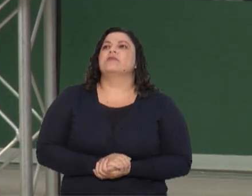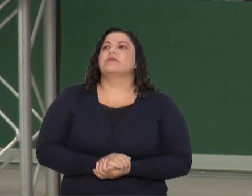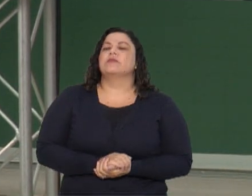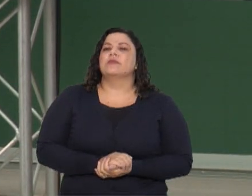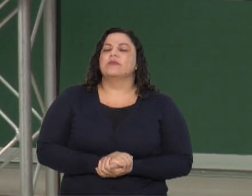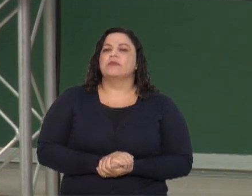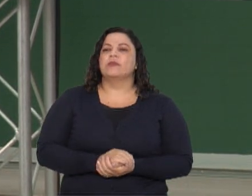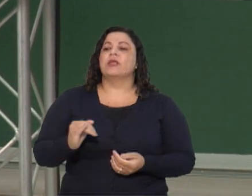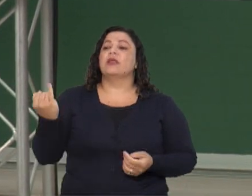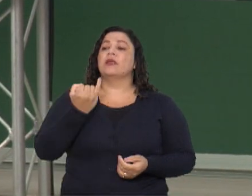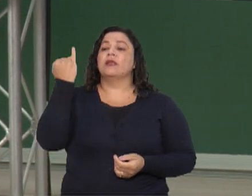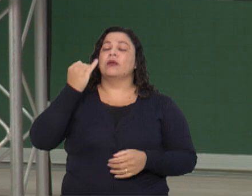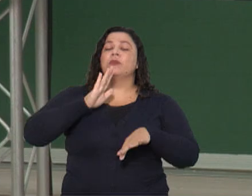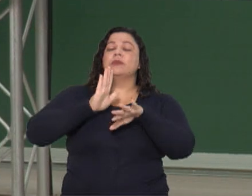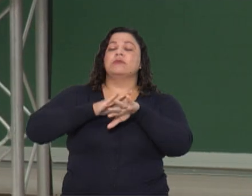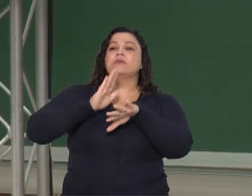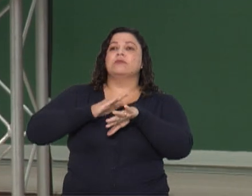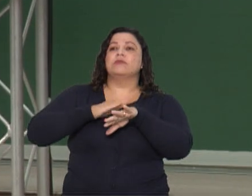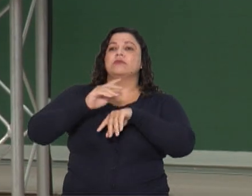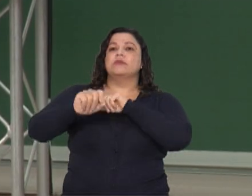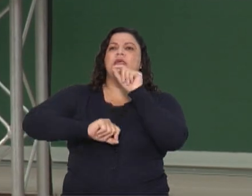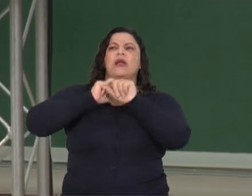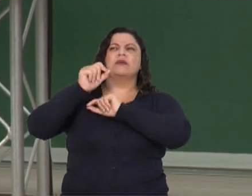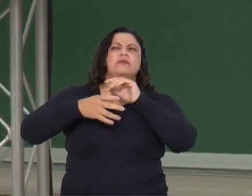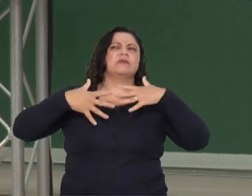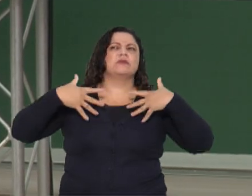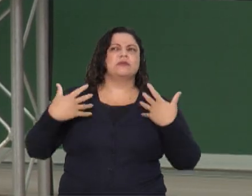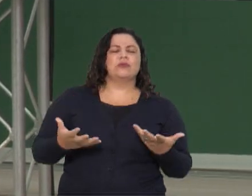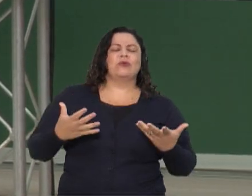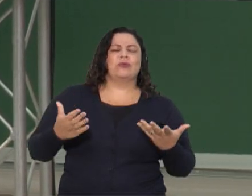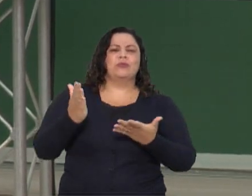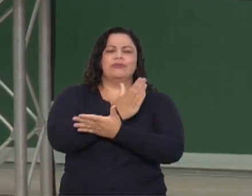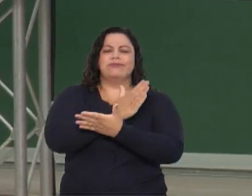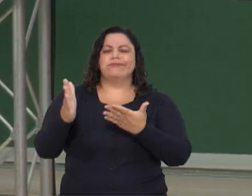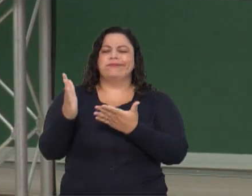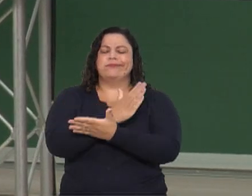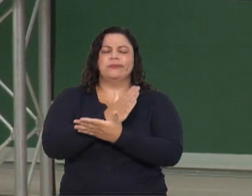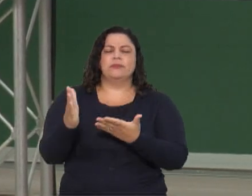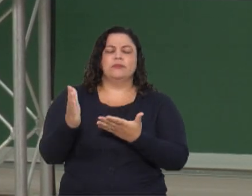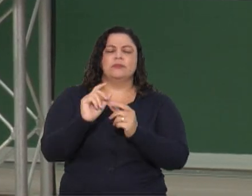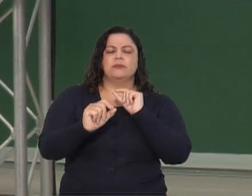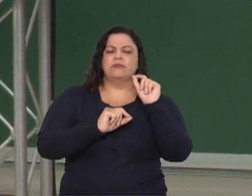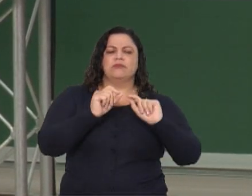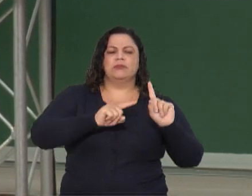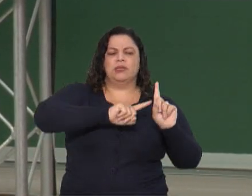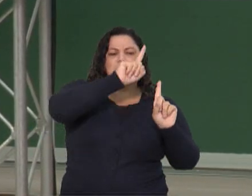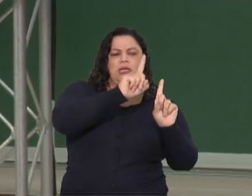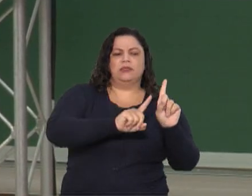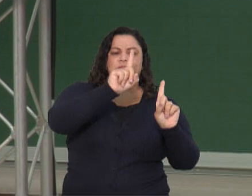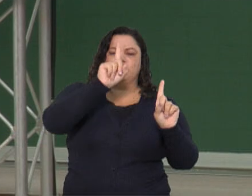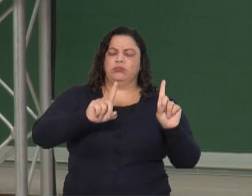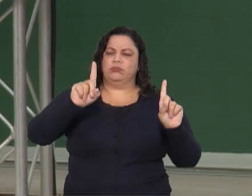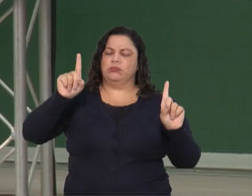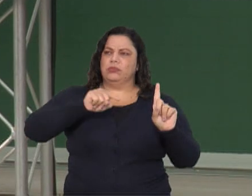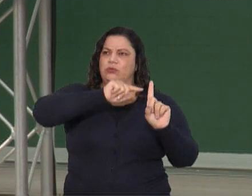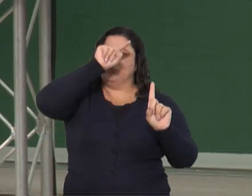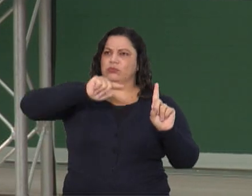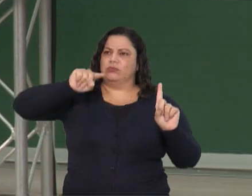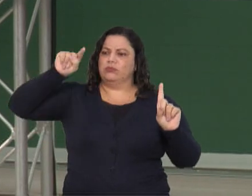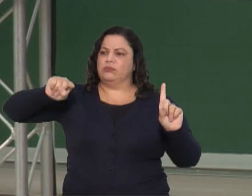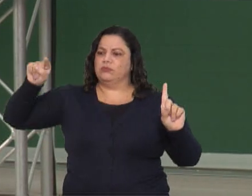mais como que eles são distribuídos aqui nessas notas.